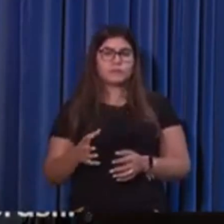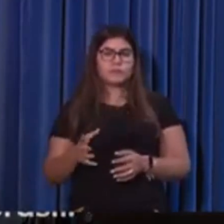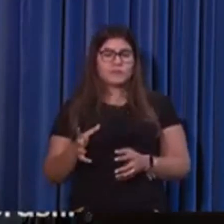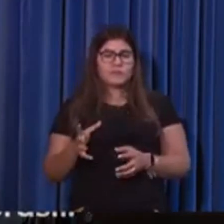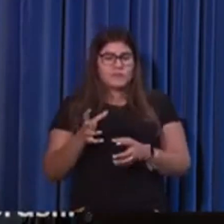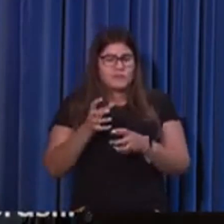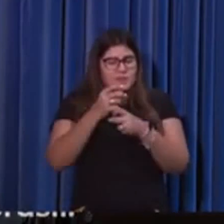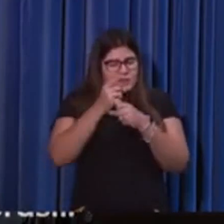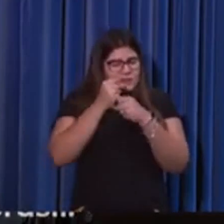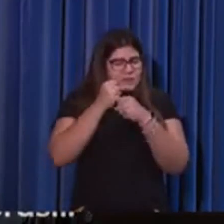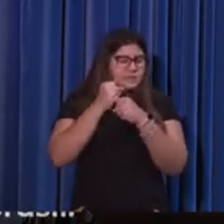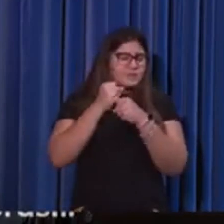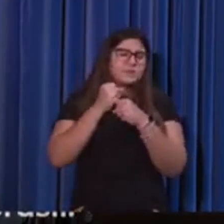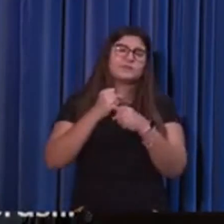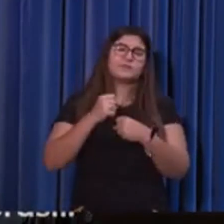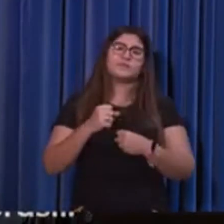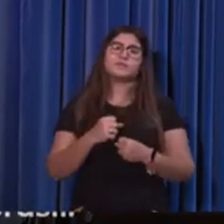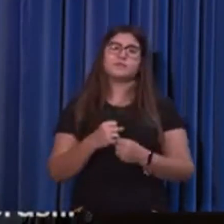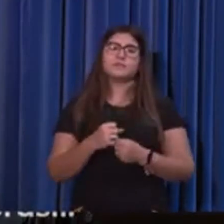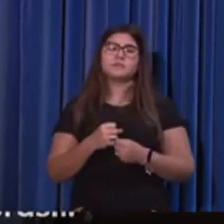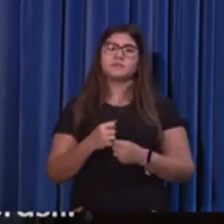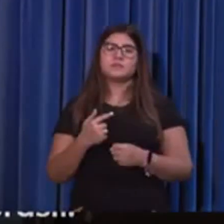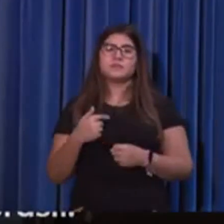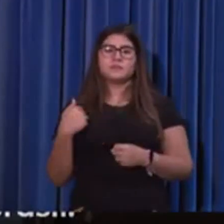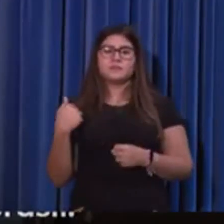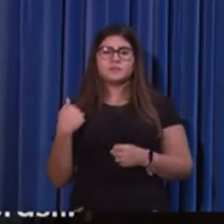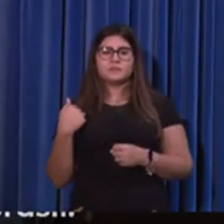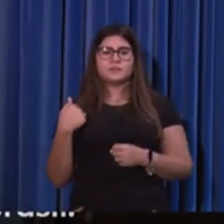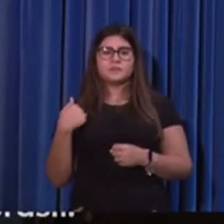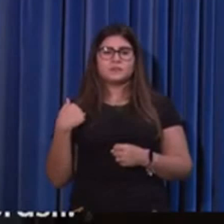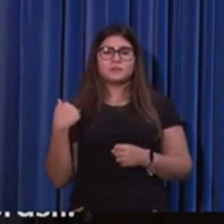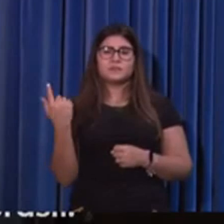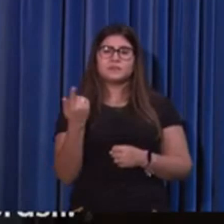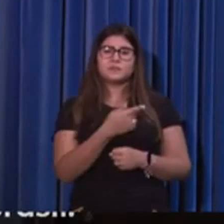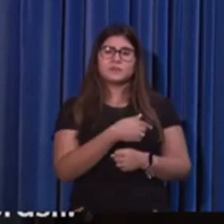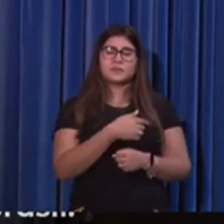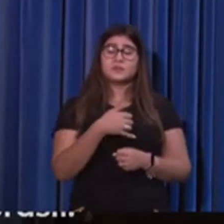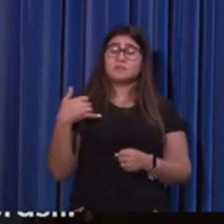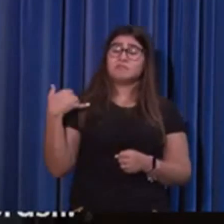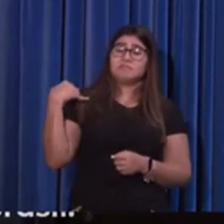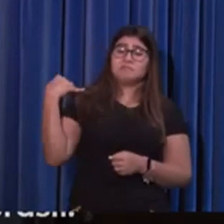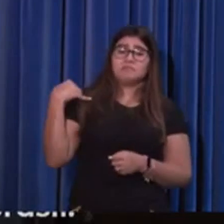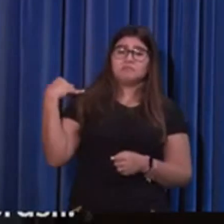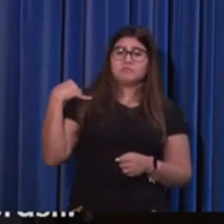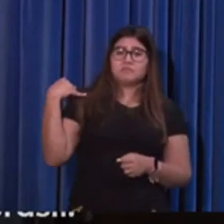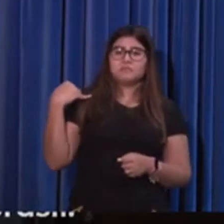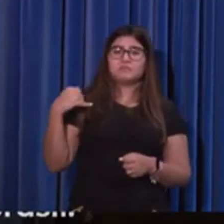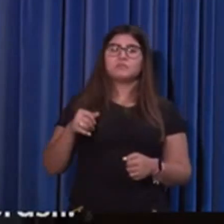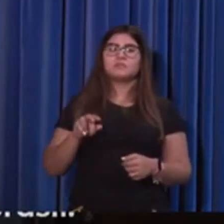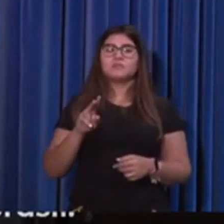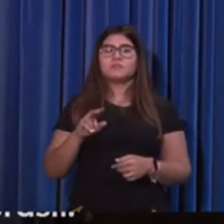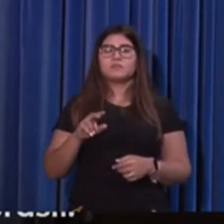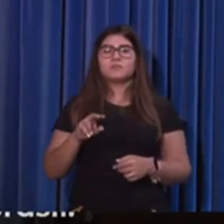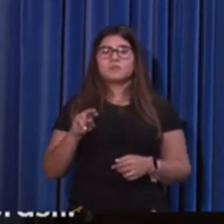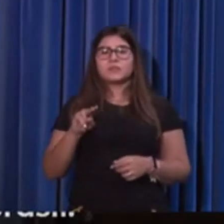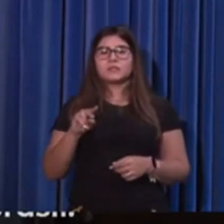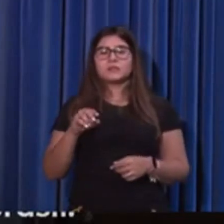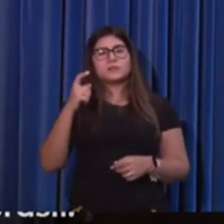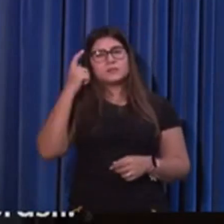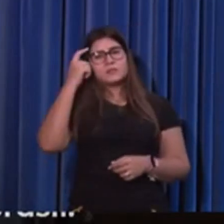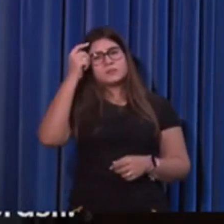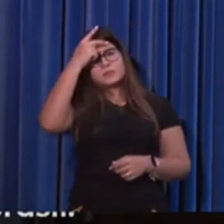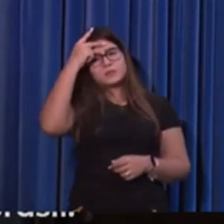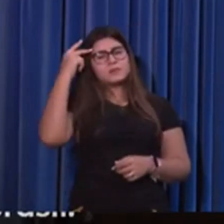se me comoveram, eu estava embrutecido, eu estava ignorante. Era como um irracional a tua